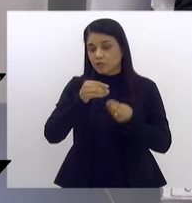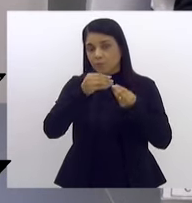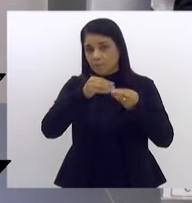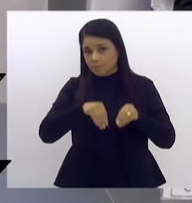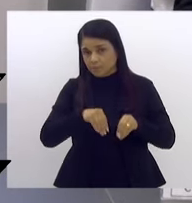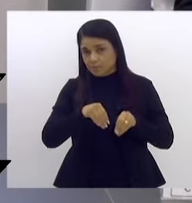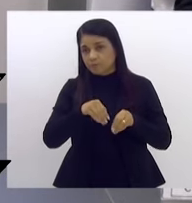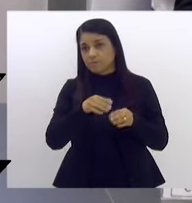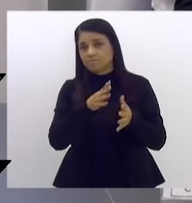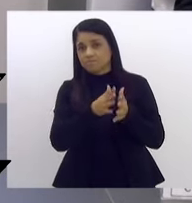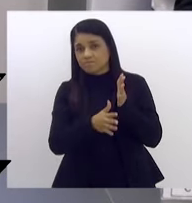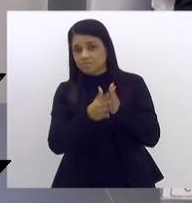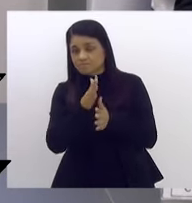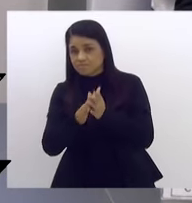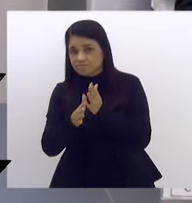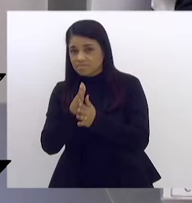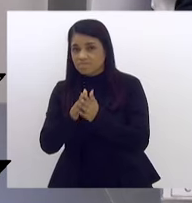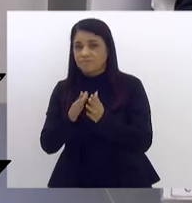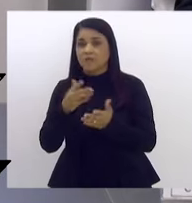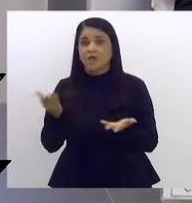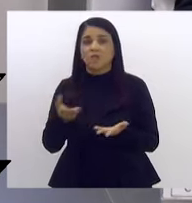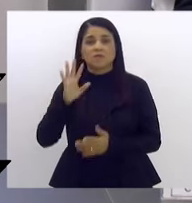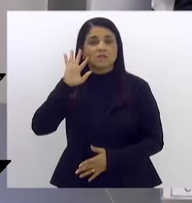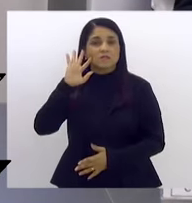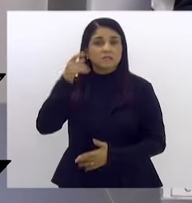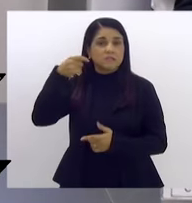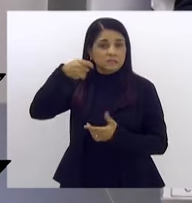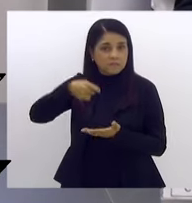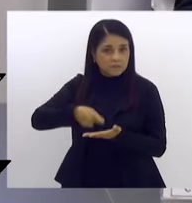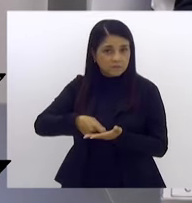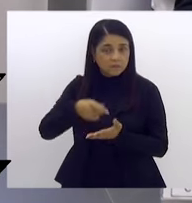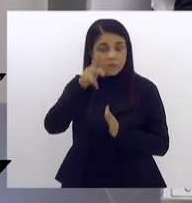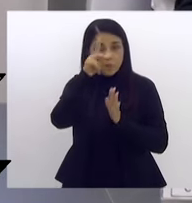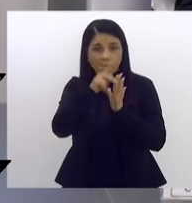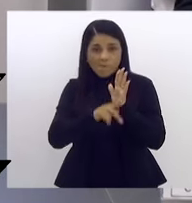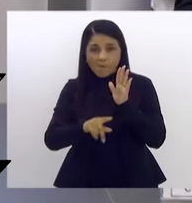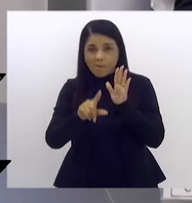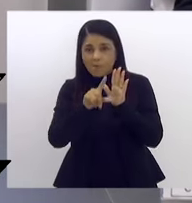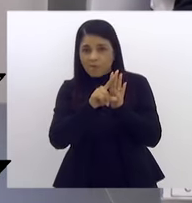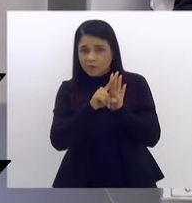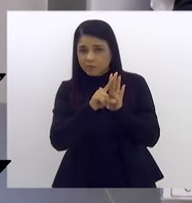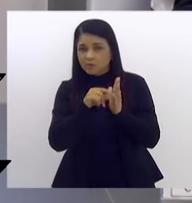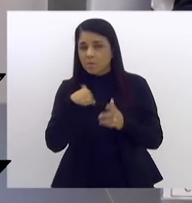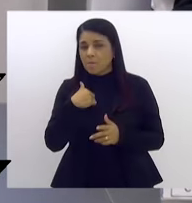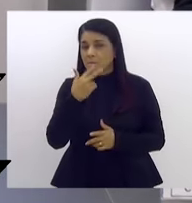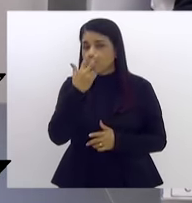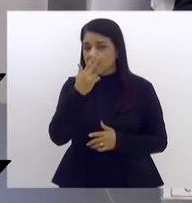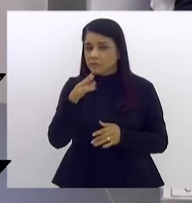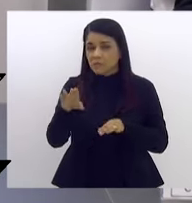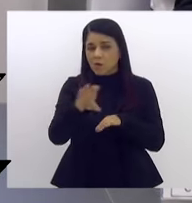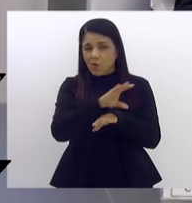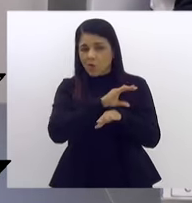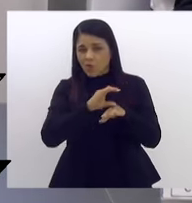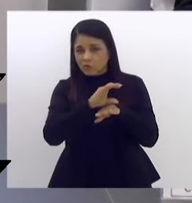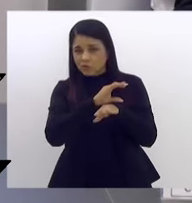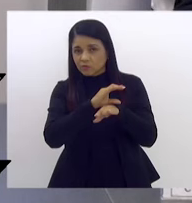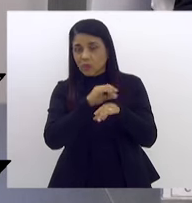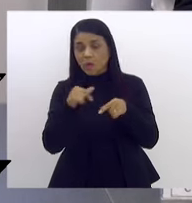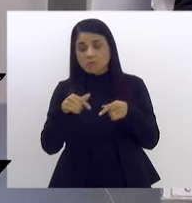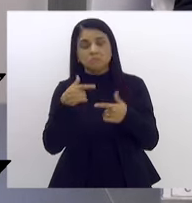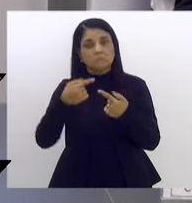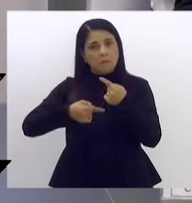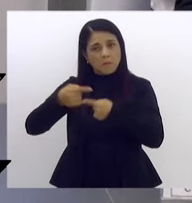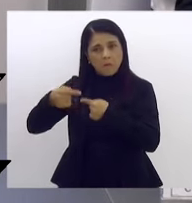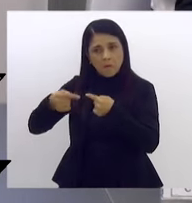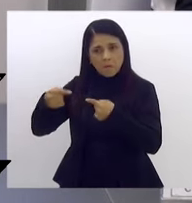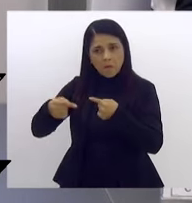razoabilidade a proporcionalidade a gente decidiu agora recentemente um projeto que ele era aparentemente constitucional mas a gente chegou ao consenso aqui que sobre o